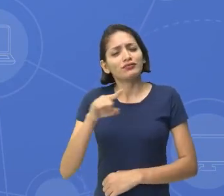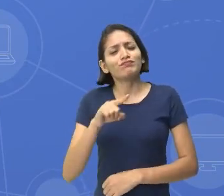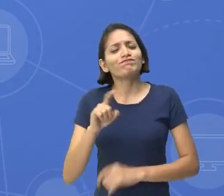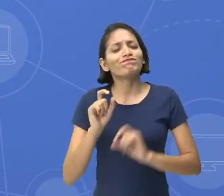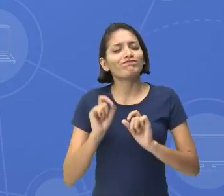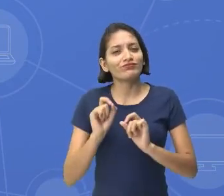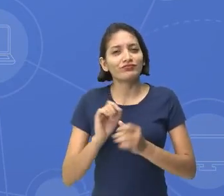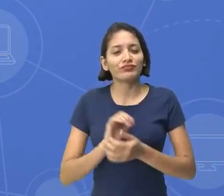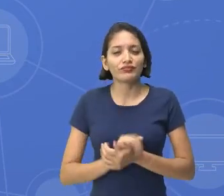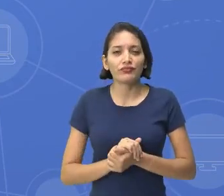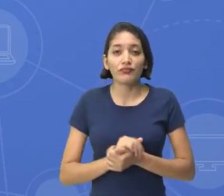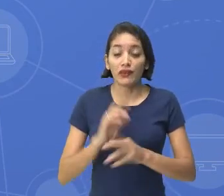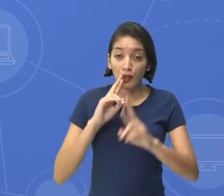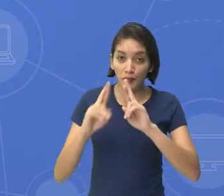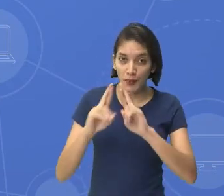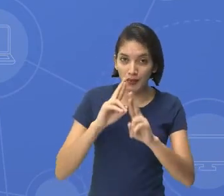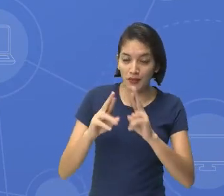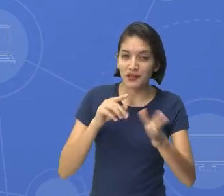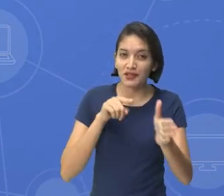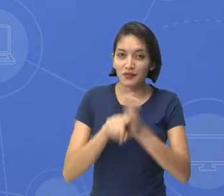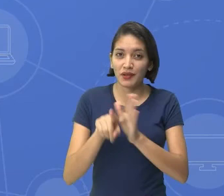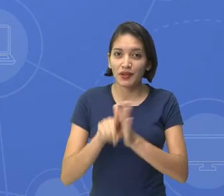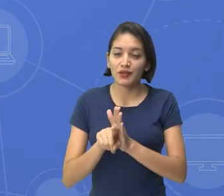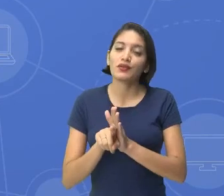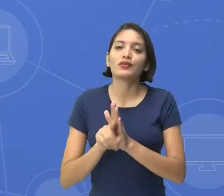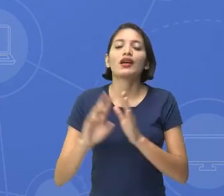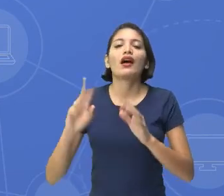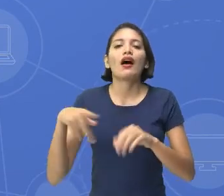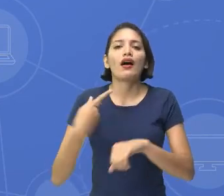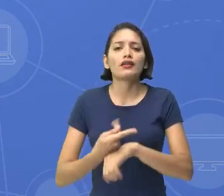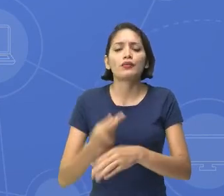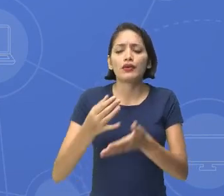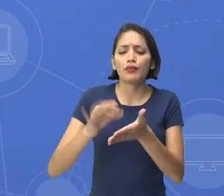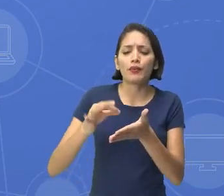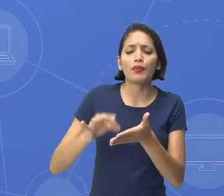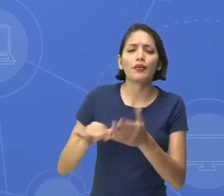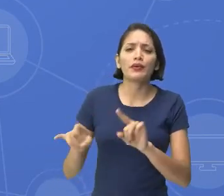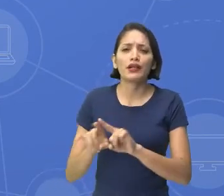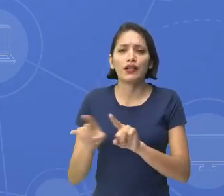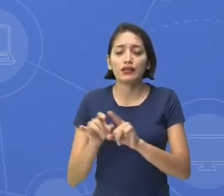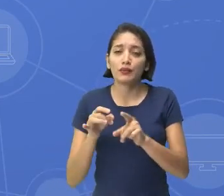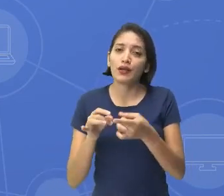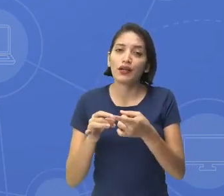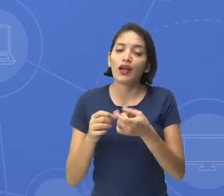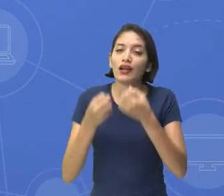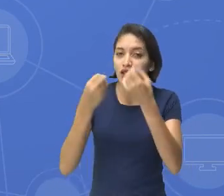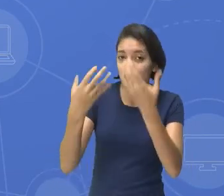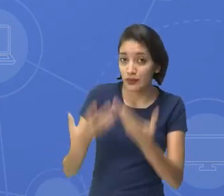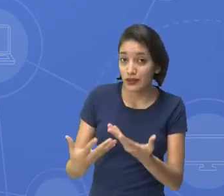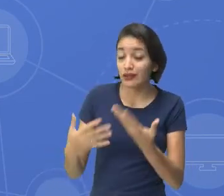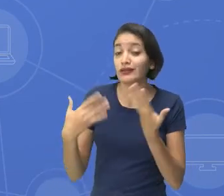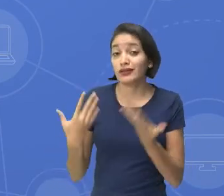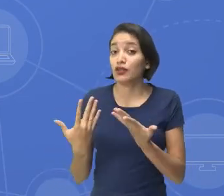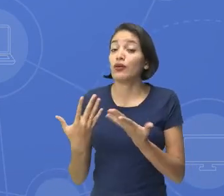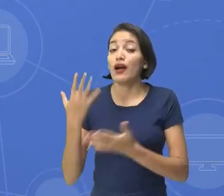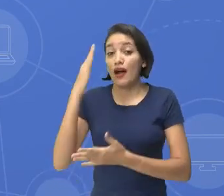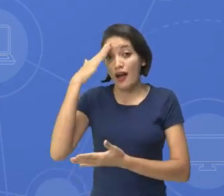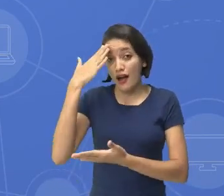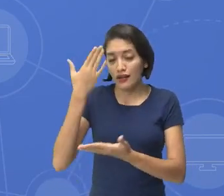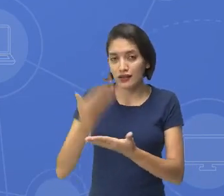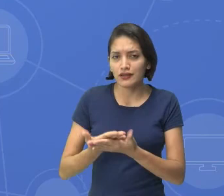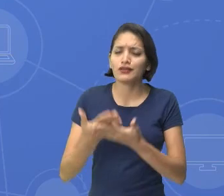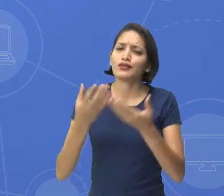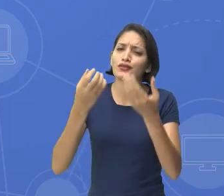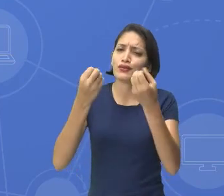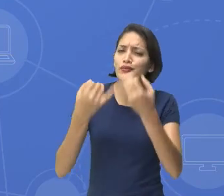aí respondendo as questões e a gente vai corrigindo aqui, vai comentando e esses comentários com certeza vão